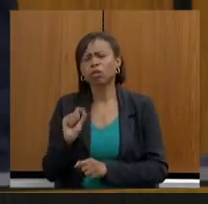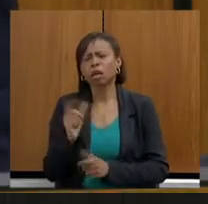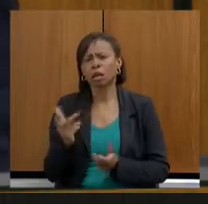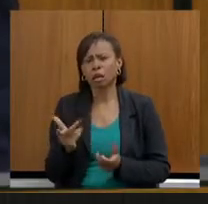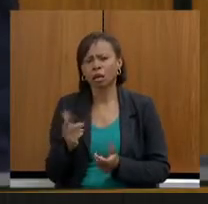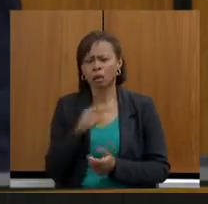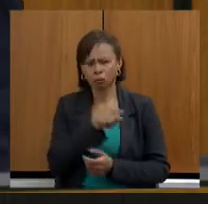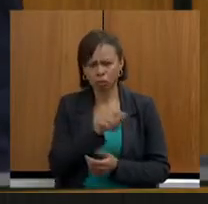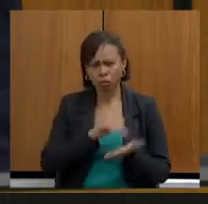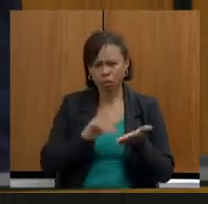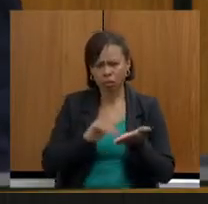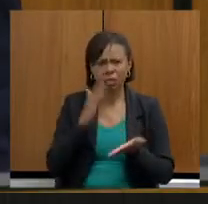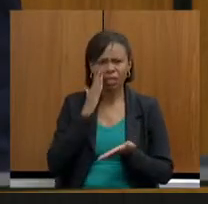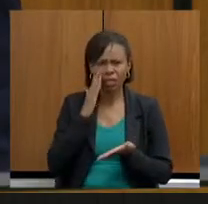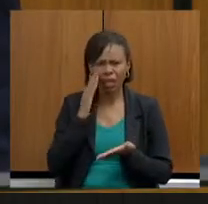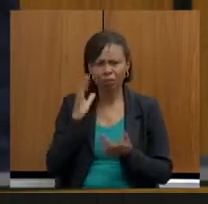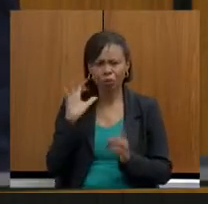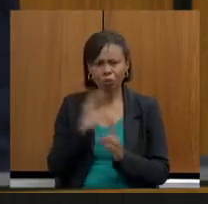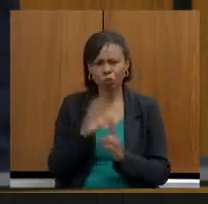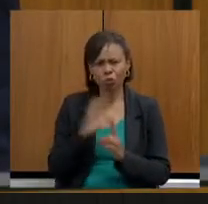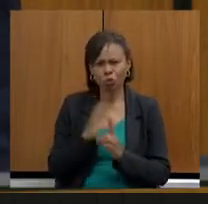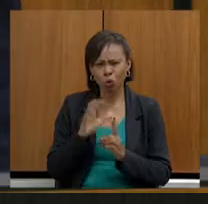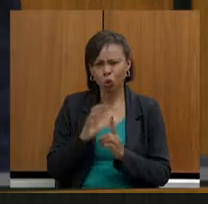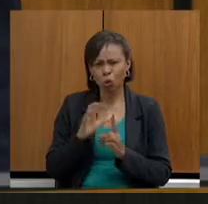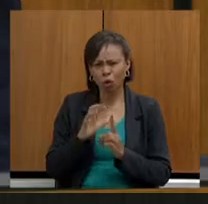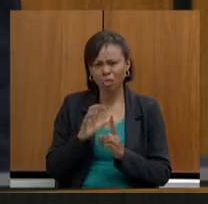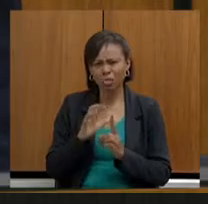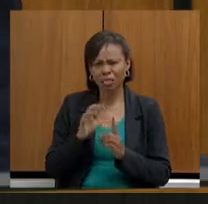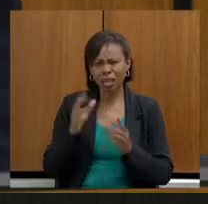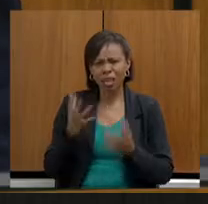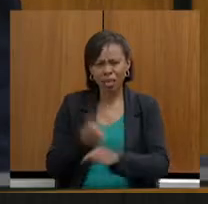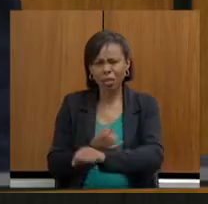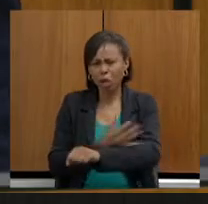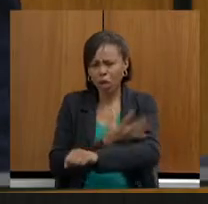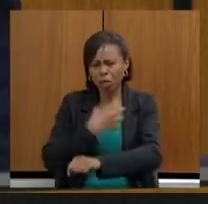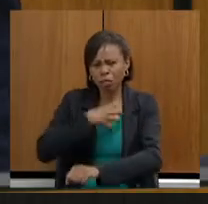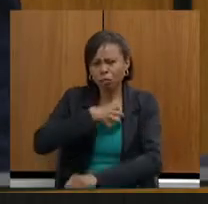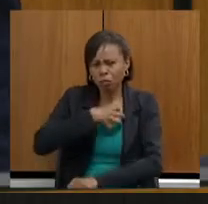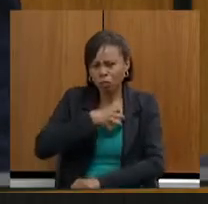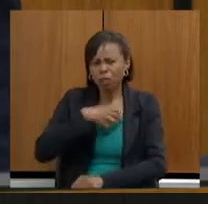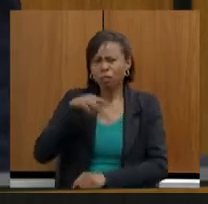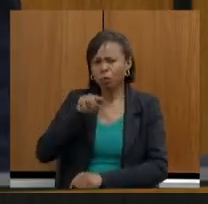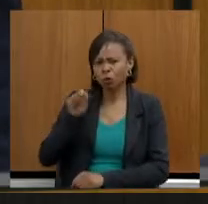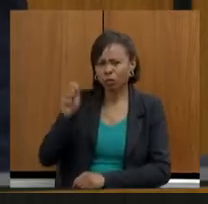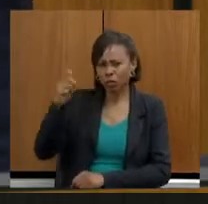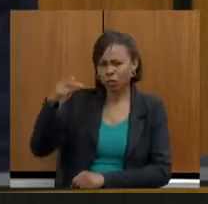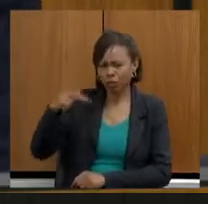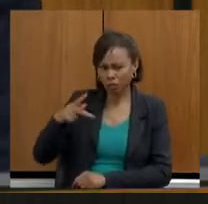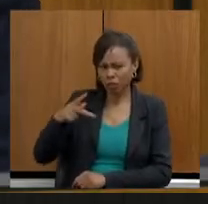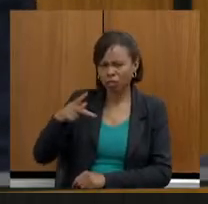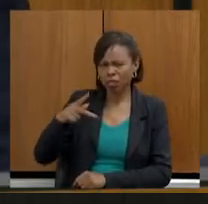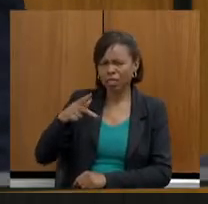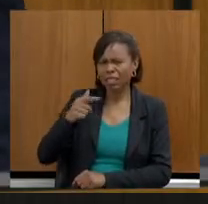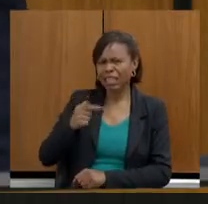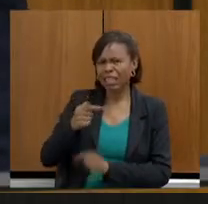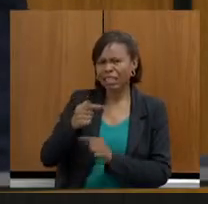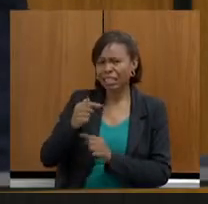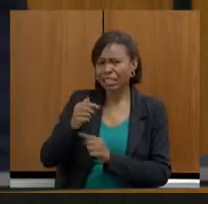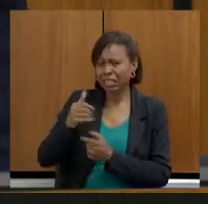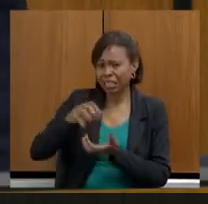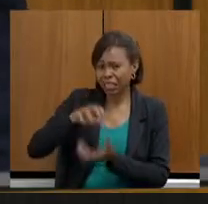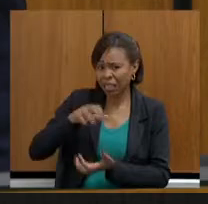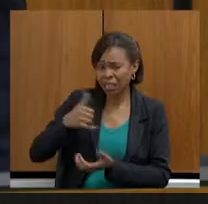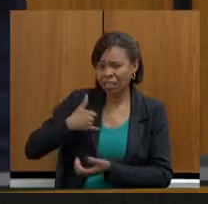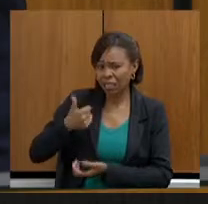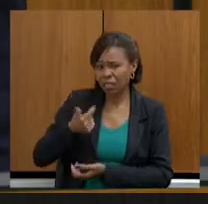notícias dos impactos emocionais causados por essa ordem de serviço para os aposentados 70 80 e mais 90